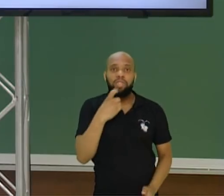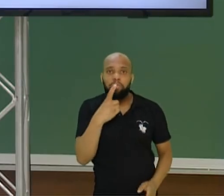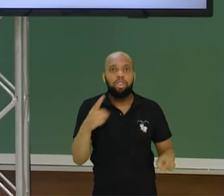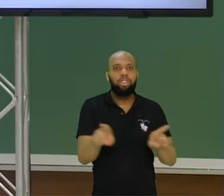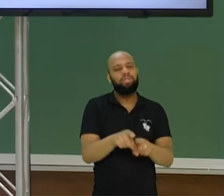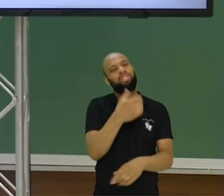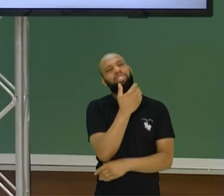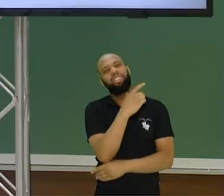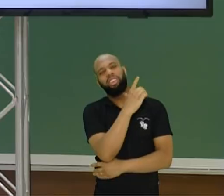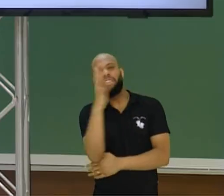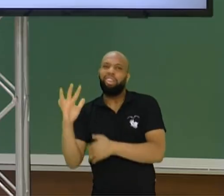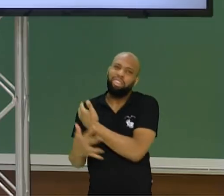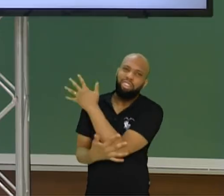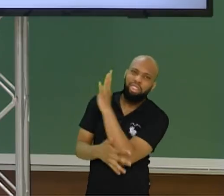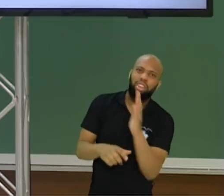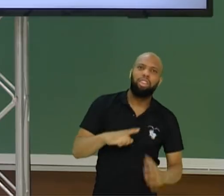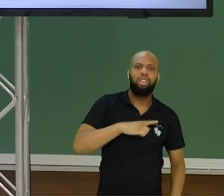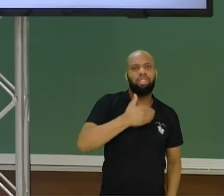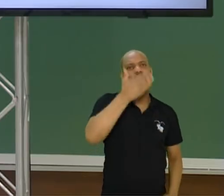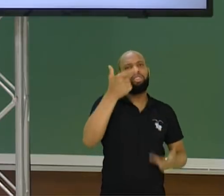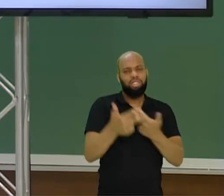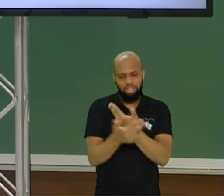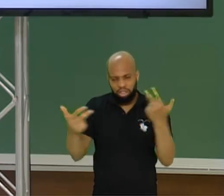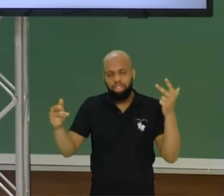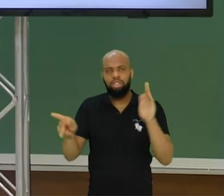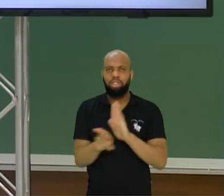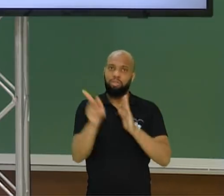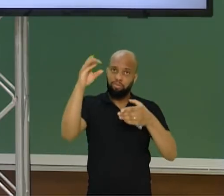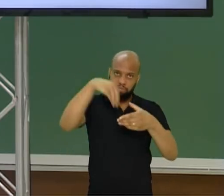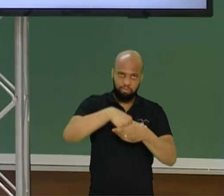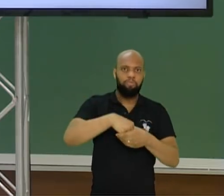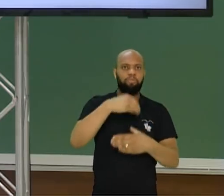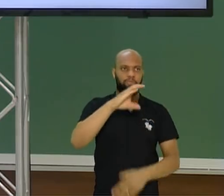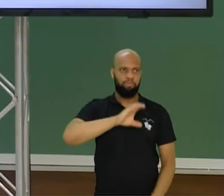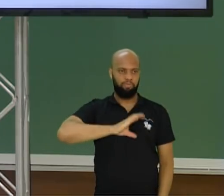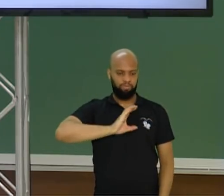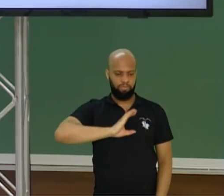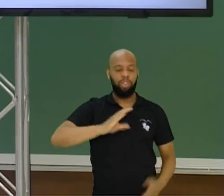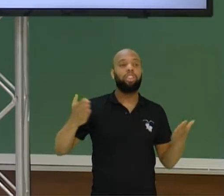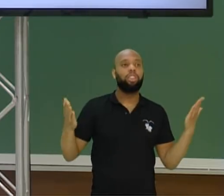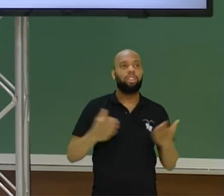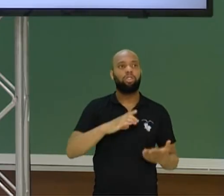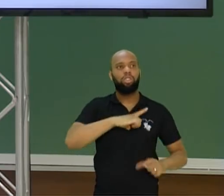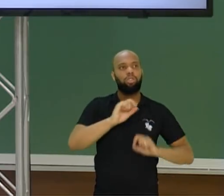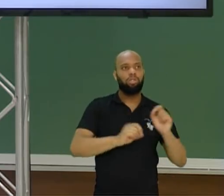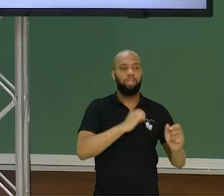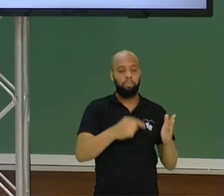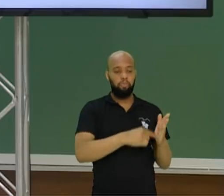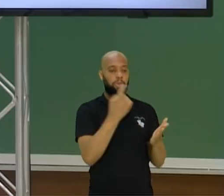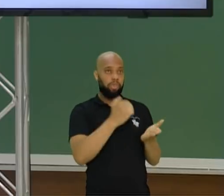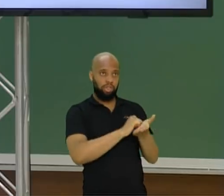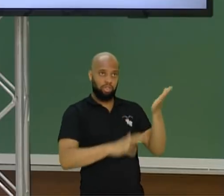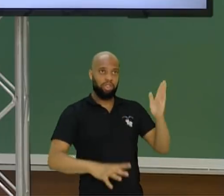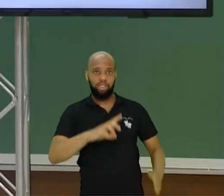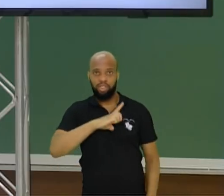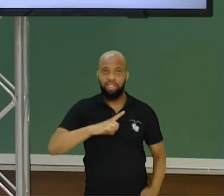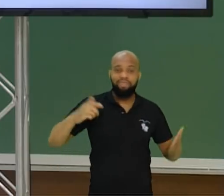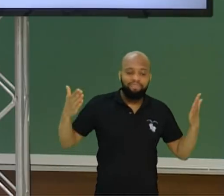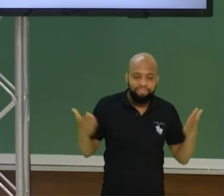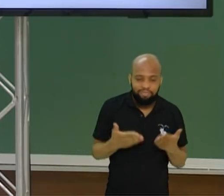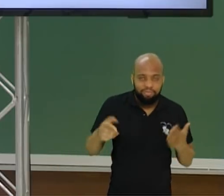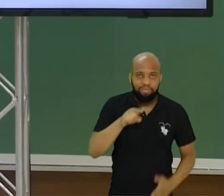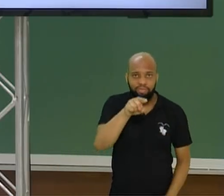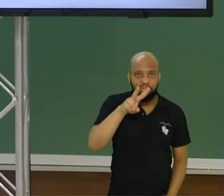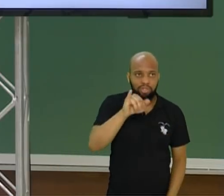compõem aí a questão da agricultura no Canadá. E agora nós vamos para a nossa primeira atividade. Essa atividade é